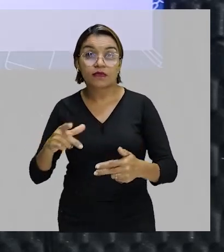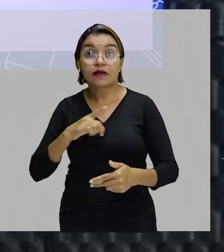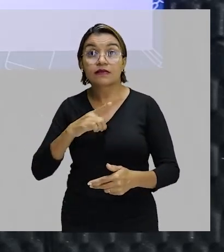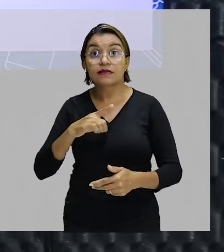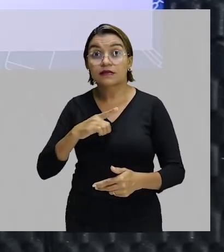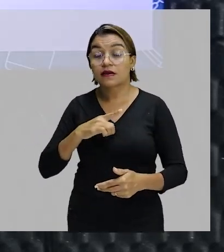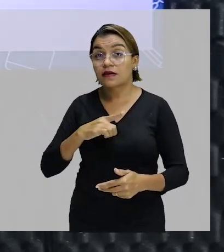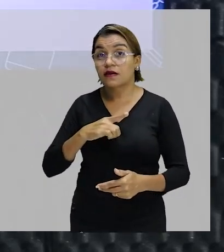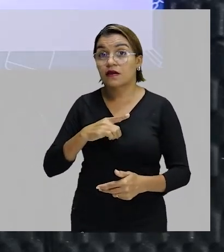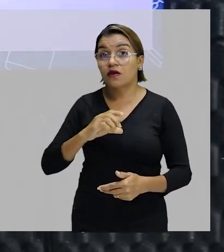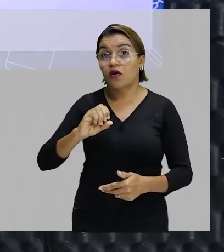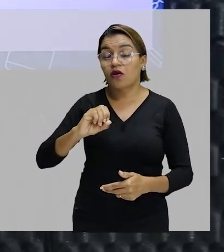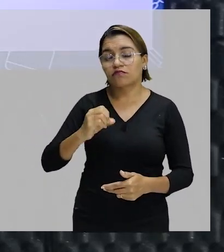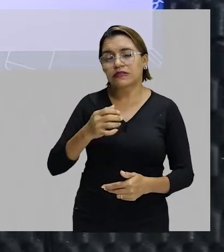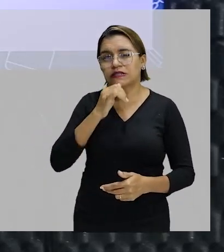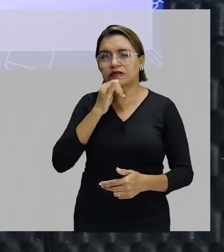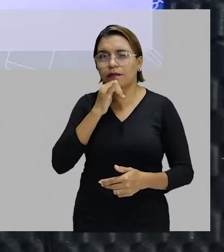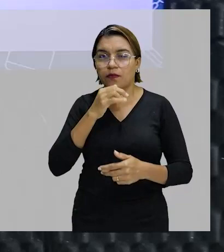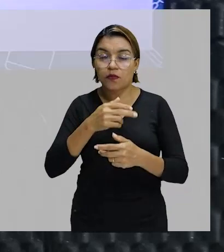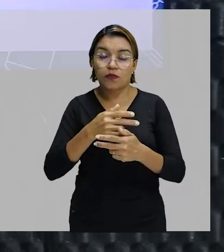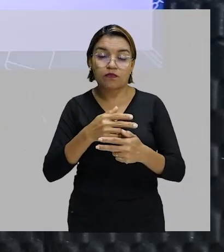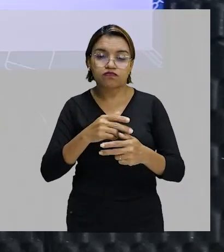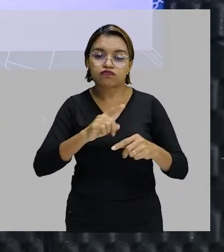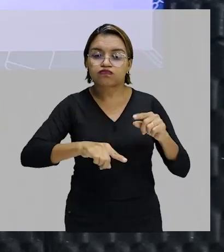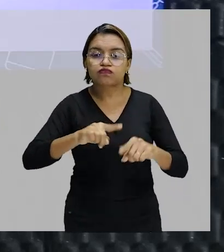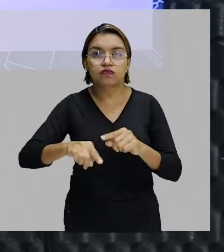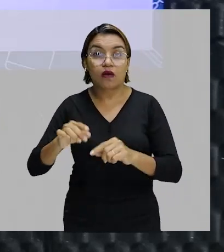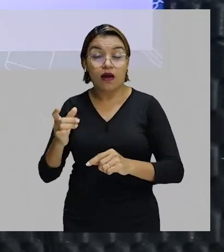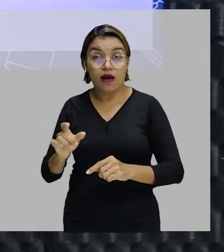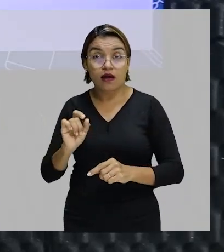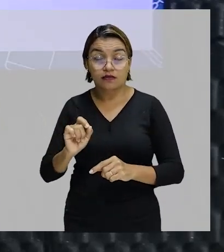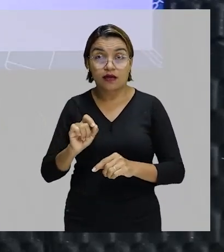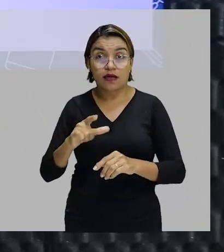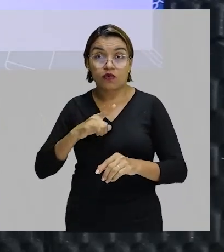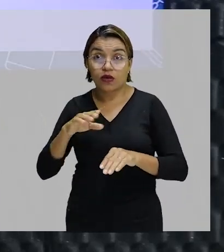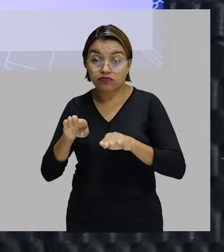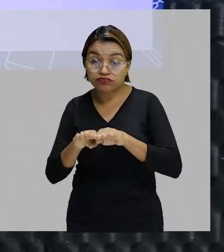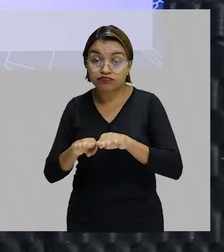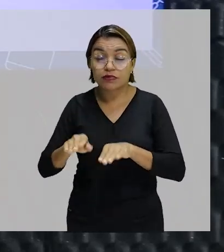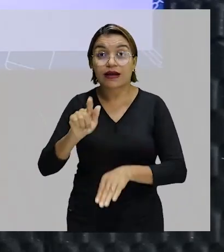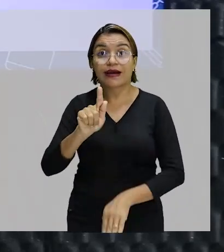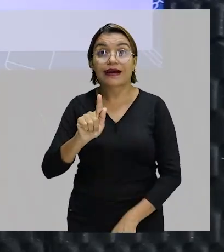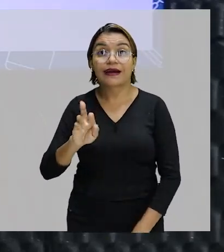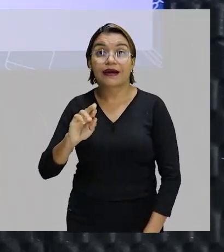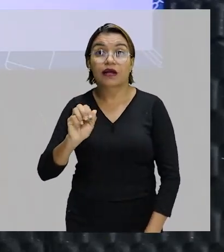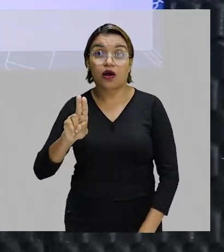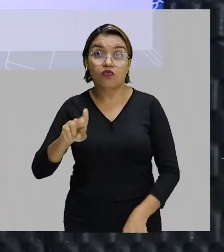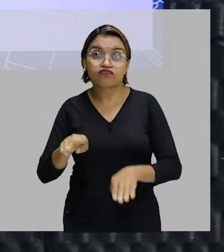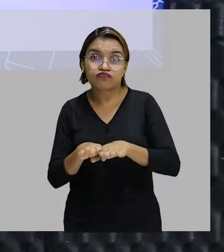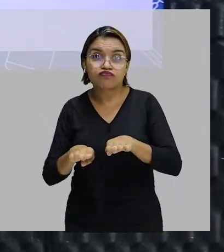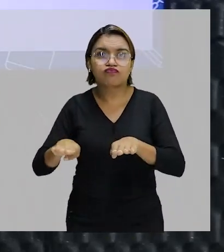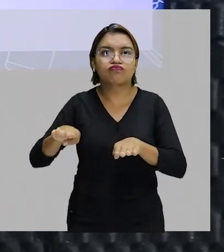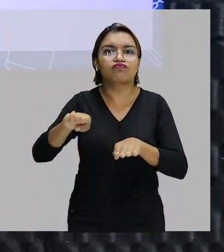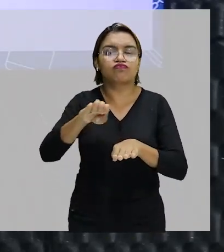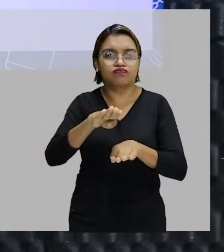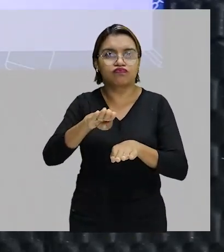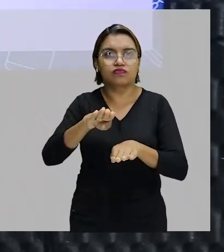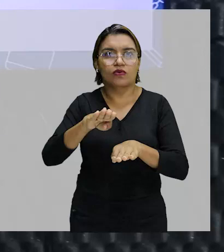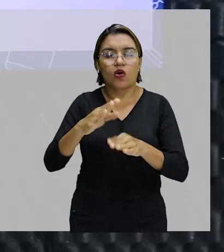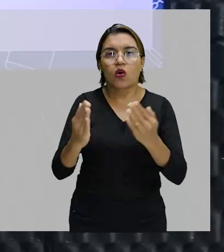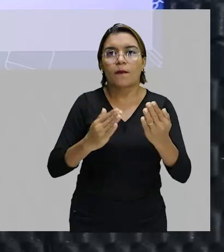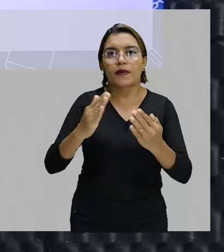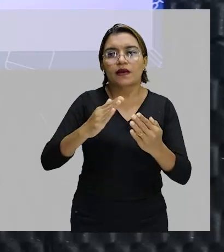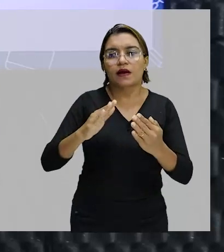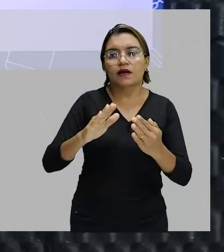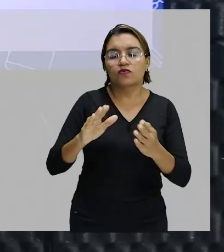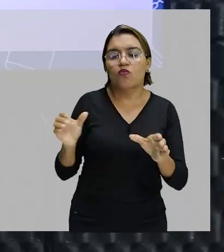tem ou um objeto, ele possui um grau acima, um grau maior de todos os outros